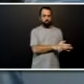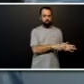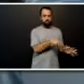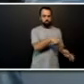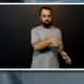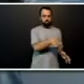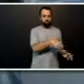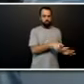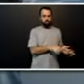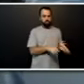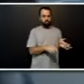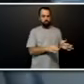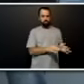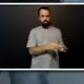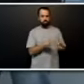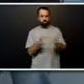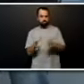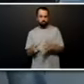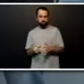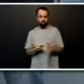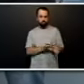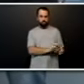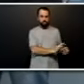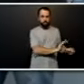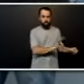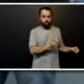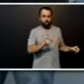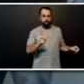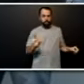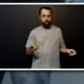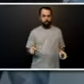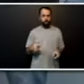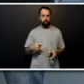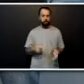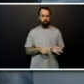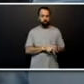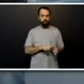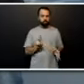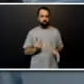até o menos 2, quanto que eu andei?